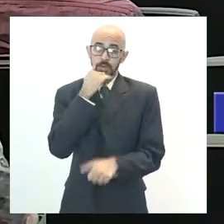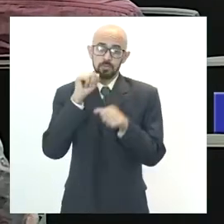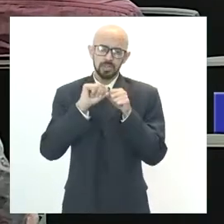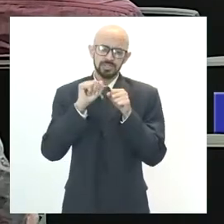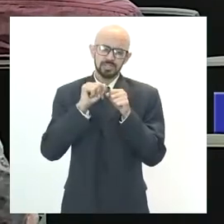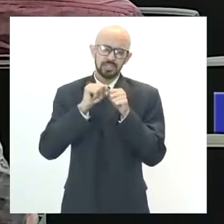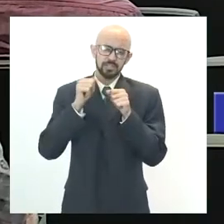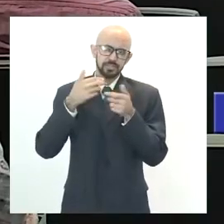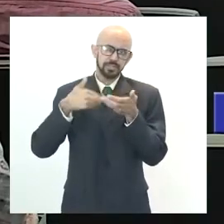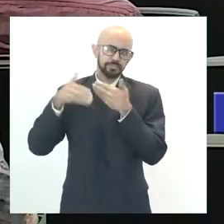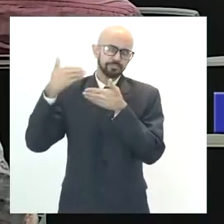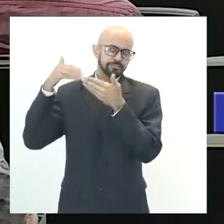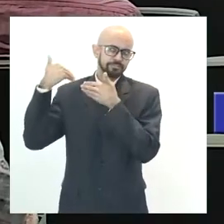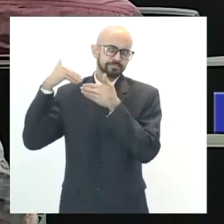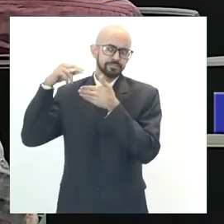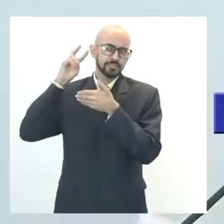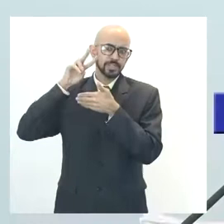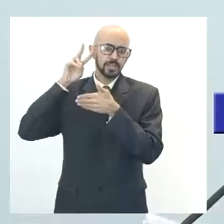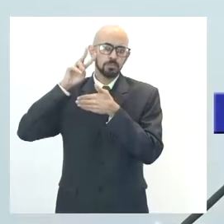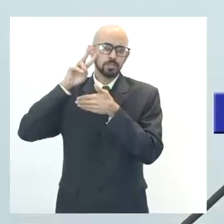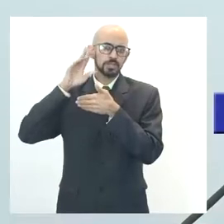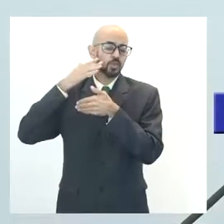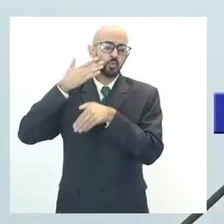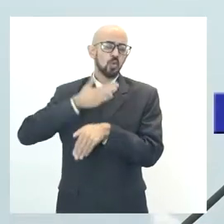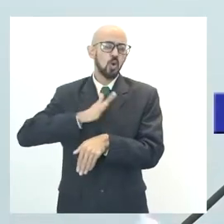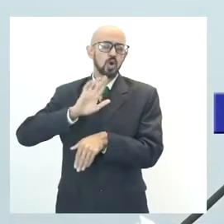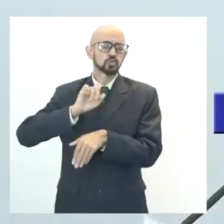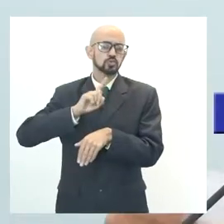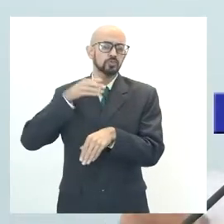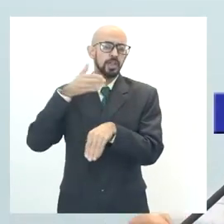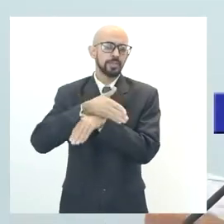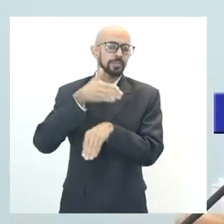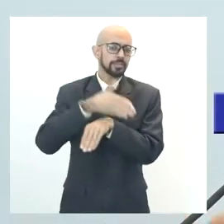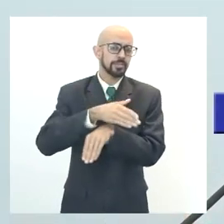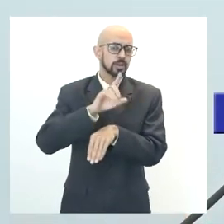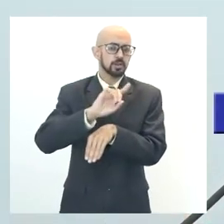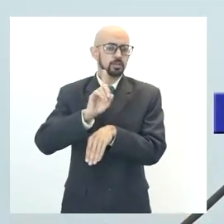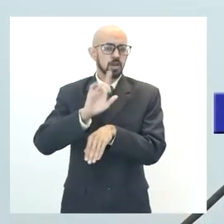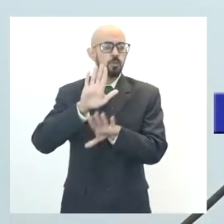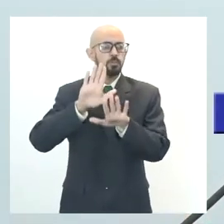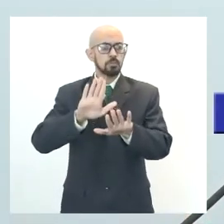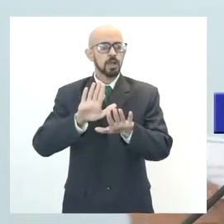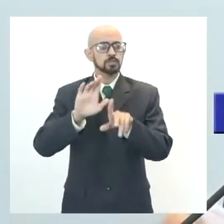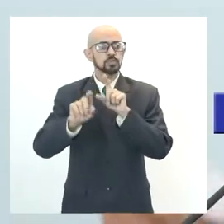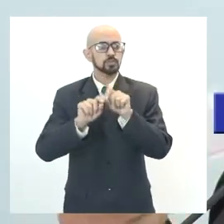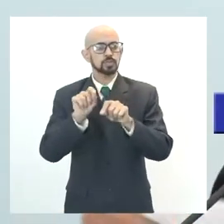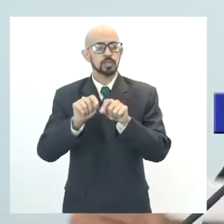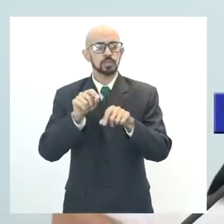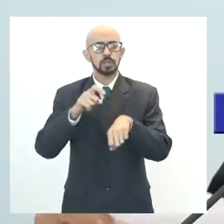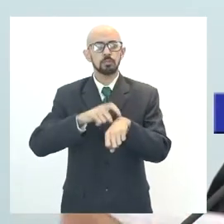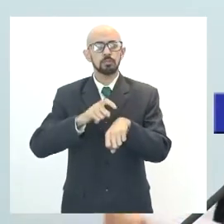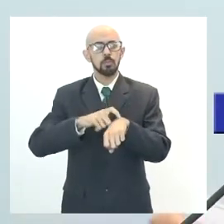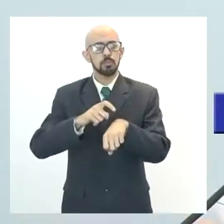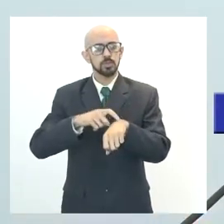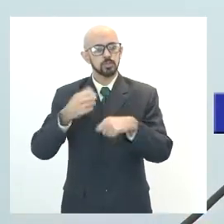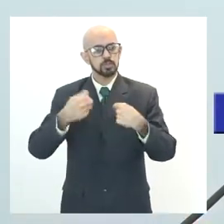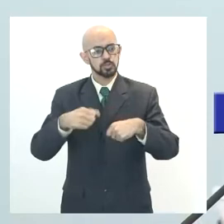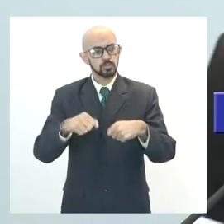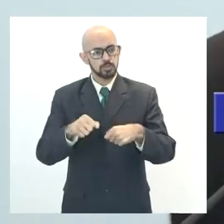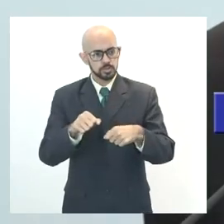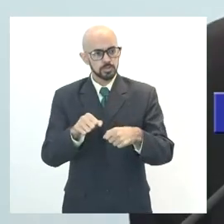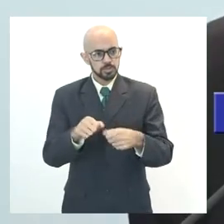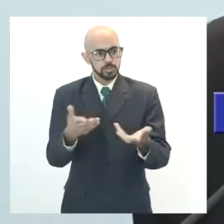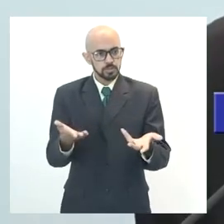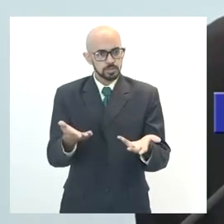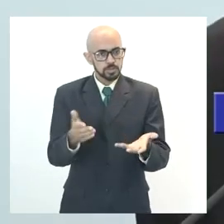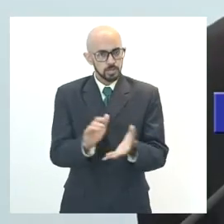tô afim de ficar interferindo Tenho procurado me conter aqui a chega o momento aqui é